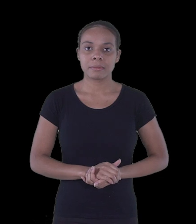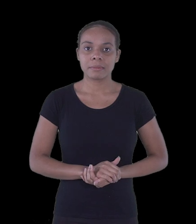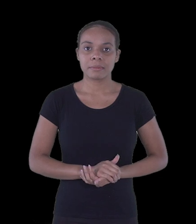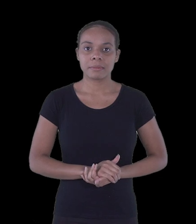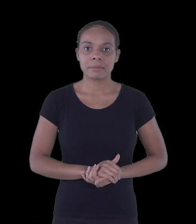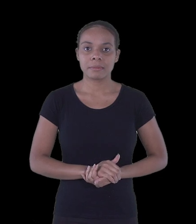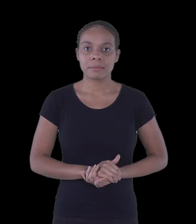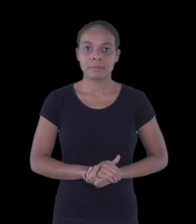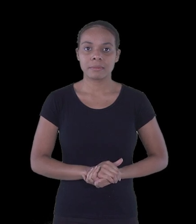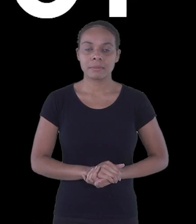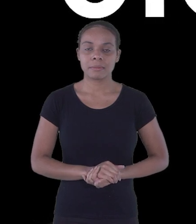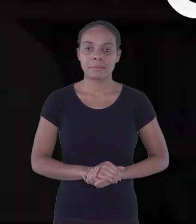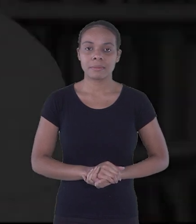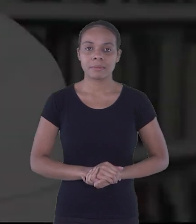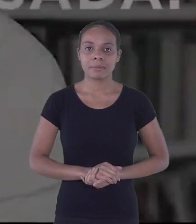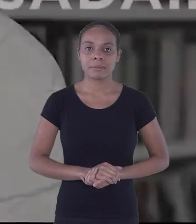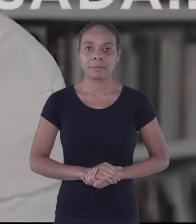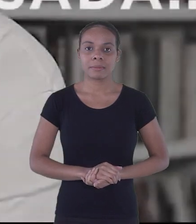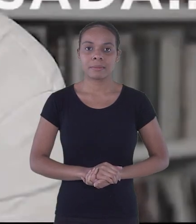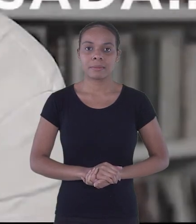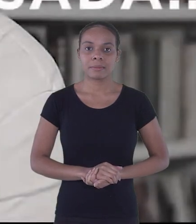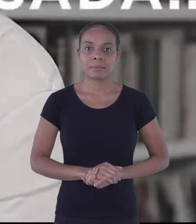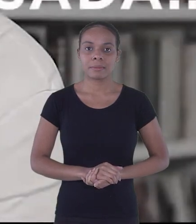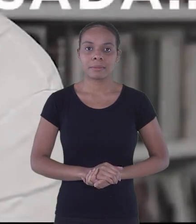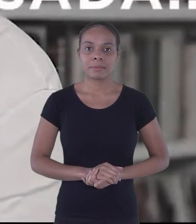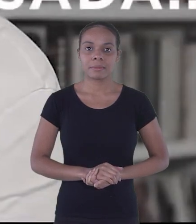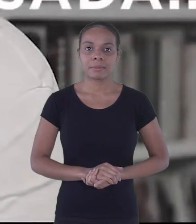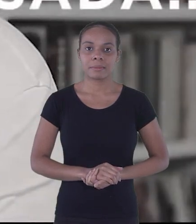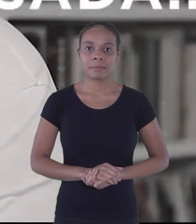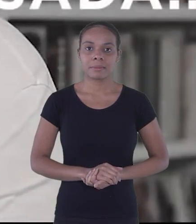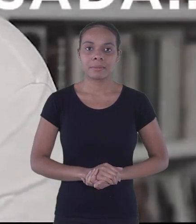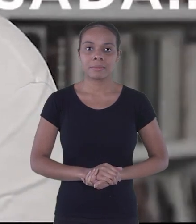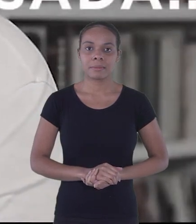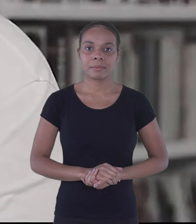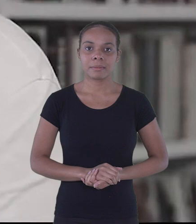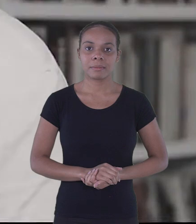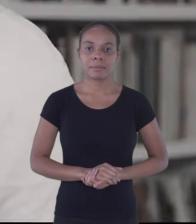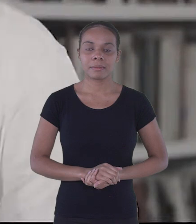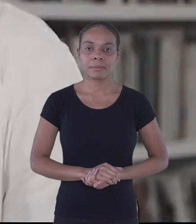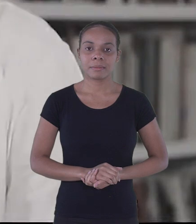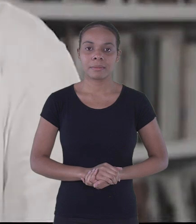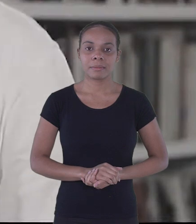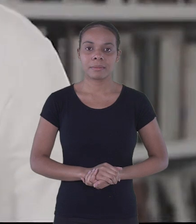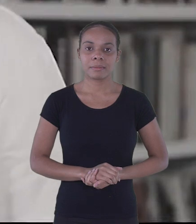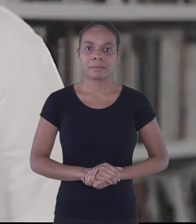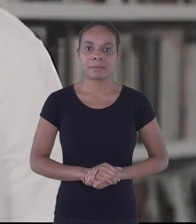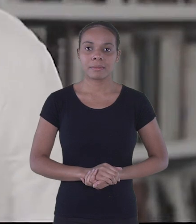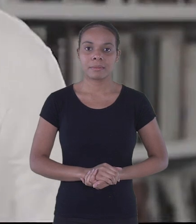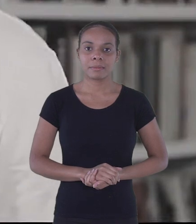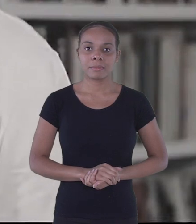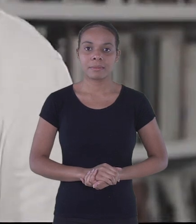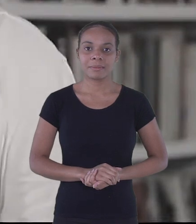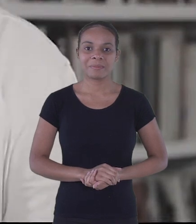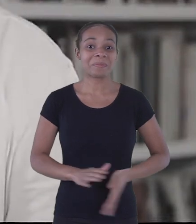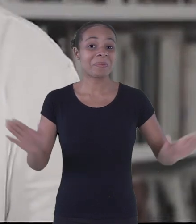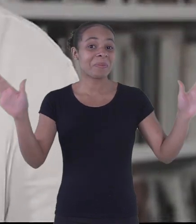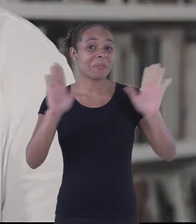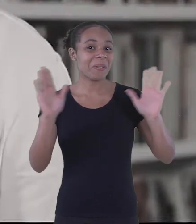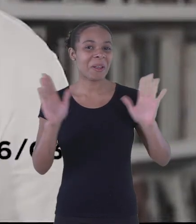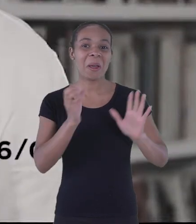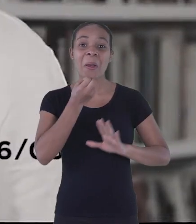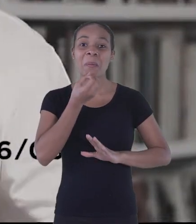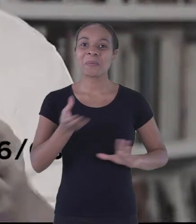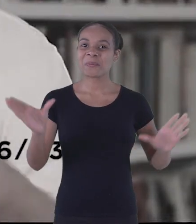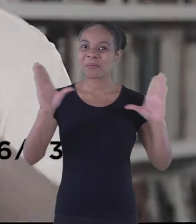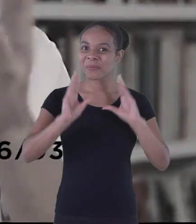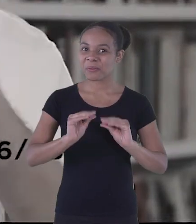O programa começa com um trecho de uma live que foi ao ar no dia 16 de março de 2021. Oi, gente, muito boa